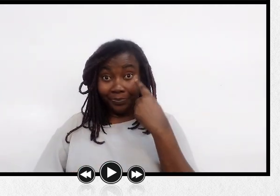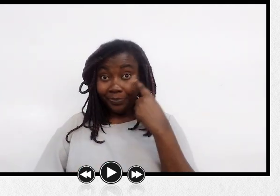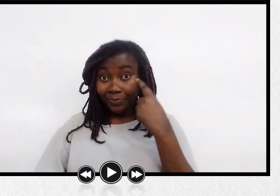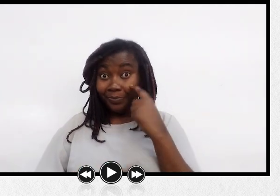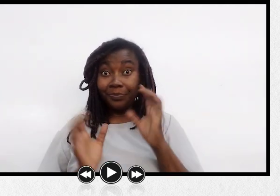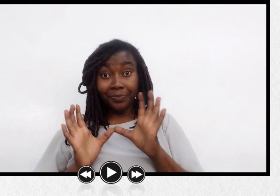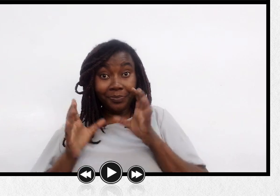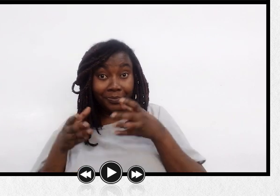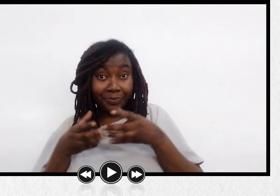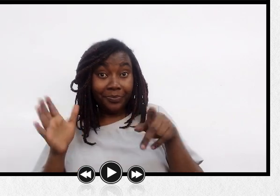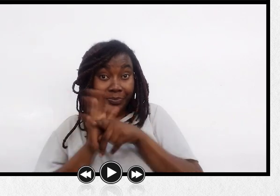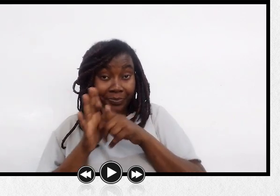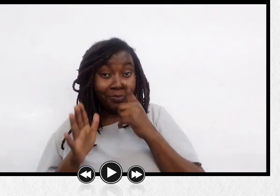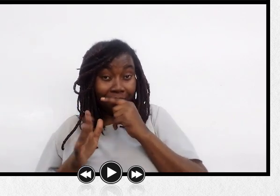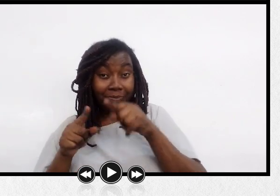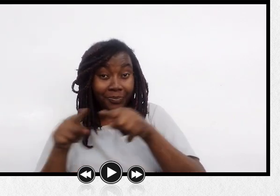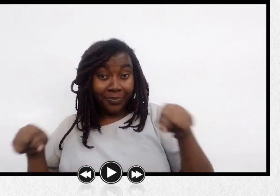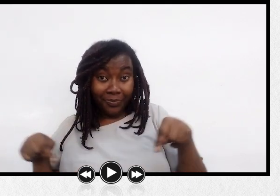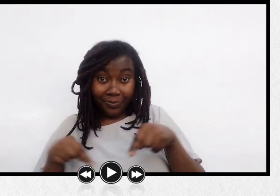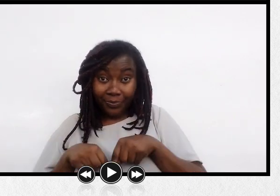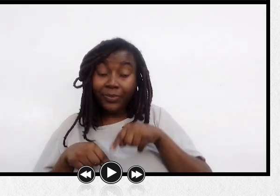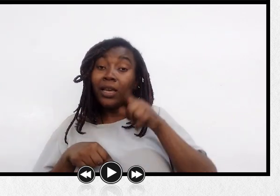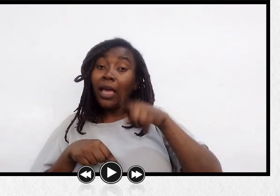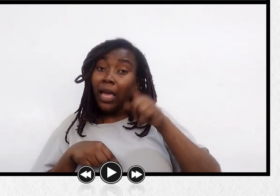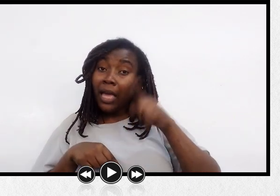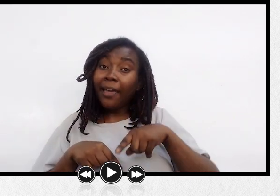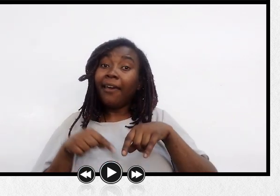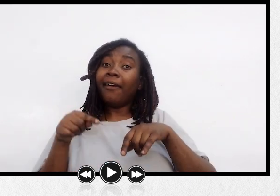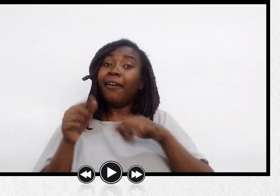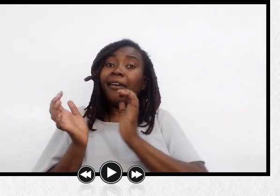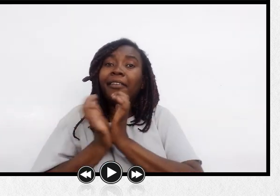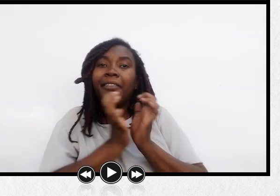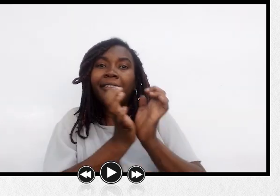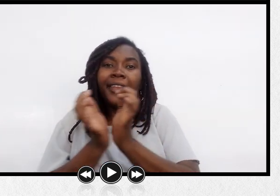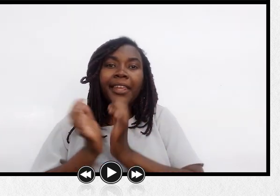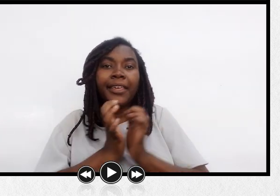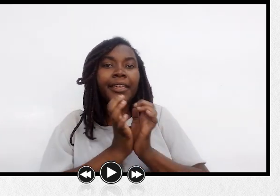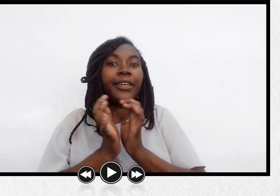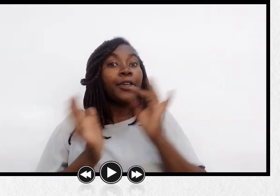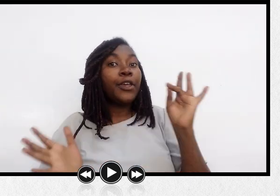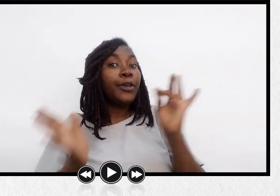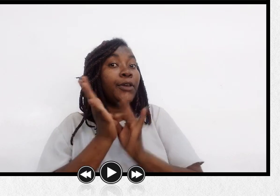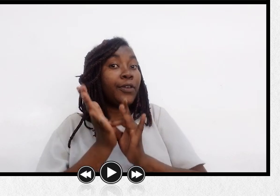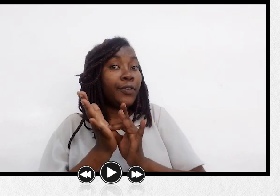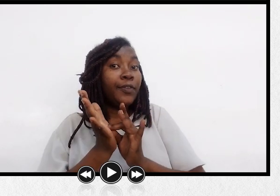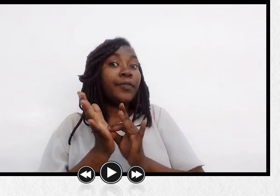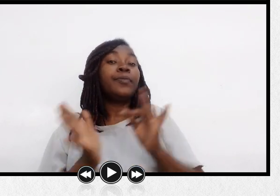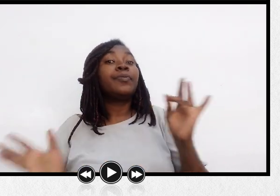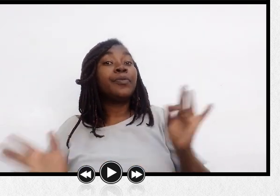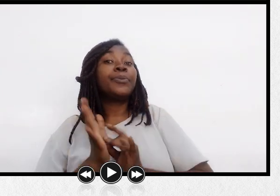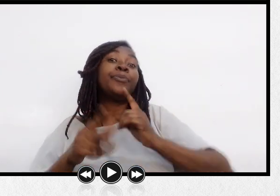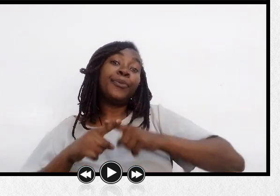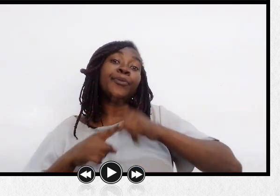os comitês de bacias, eles são organismos que não são, eles são oficiais